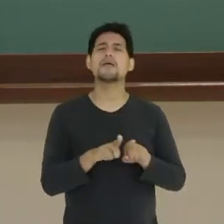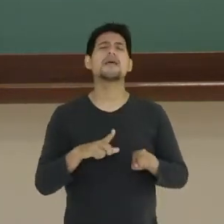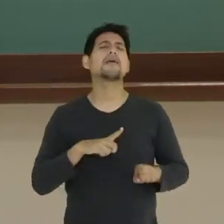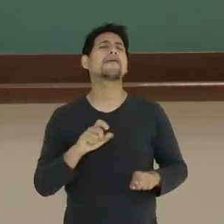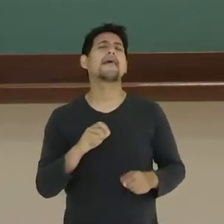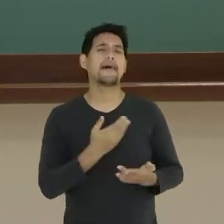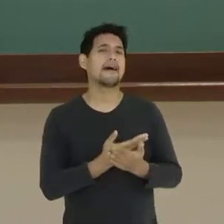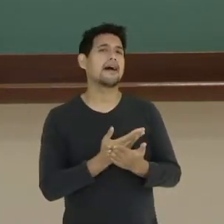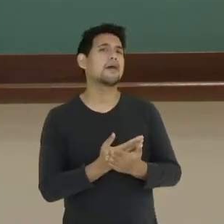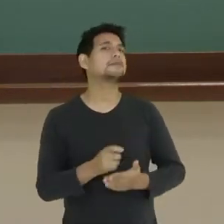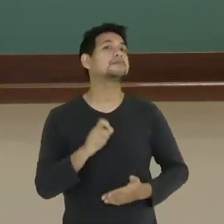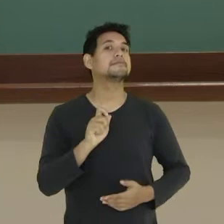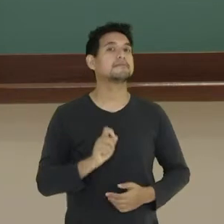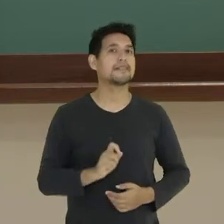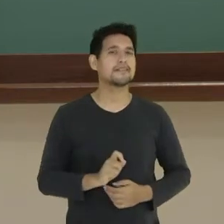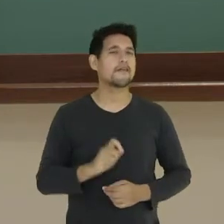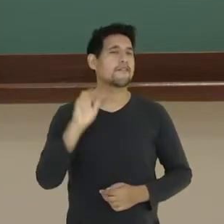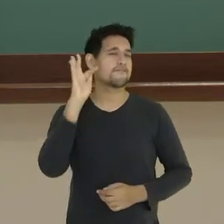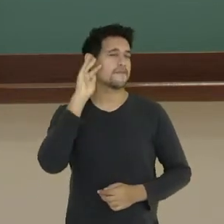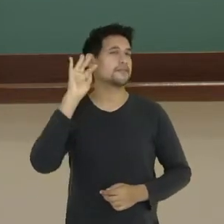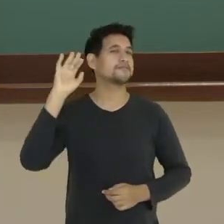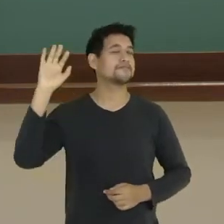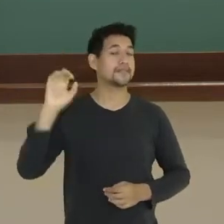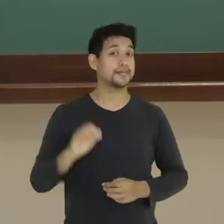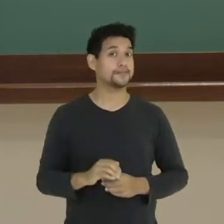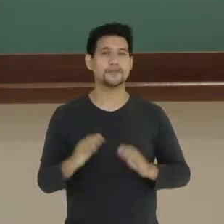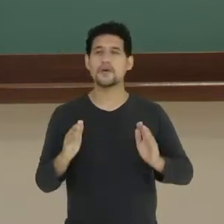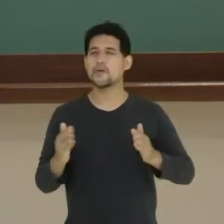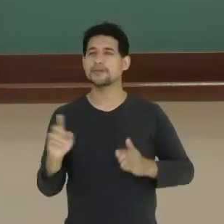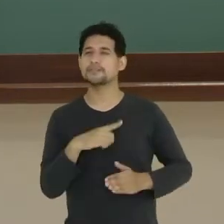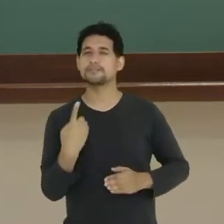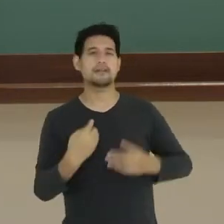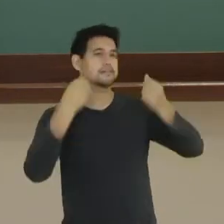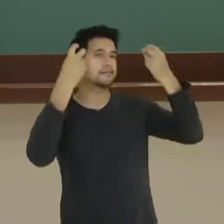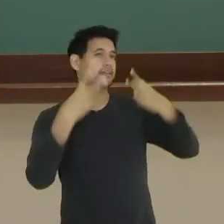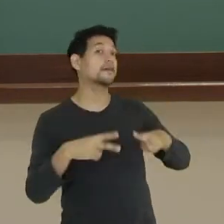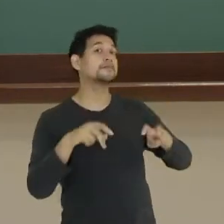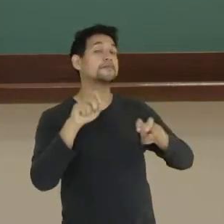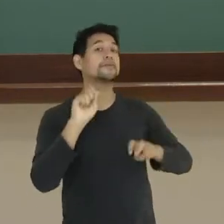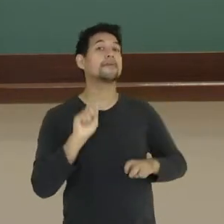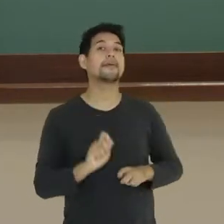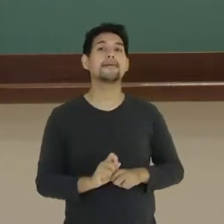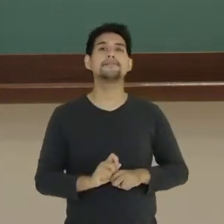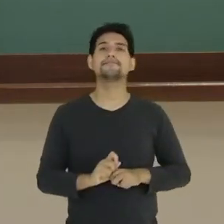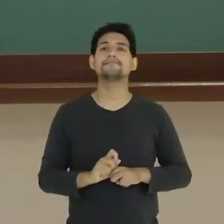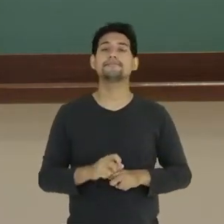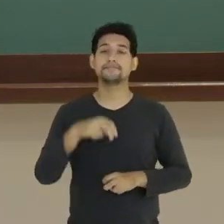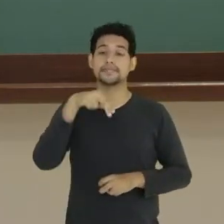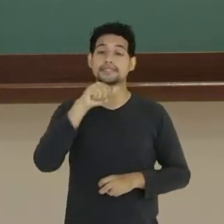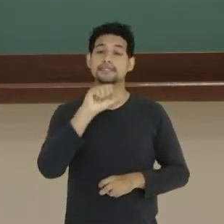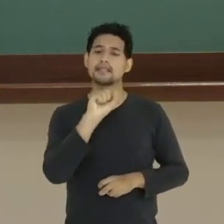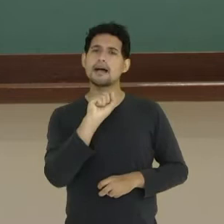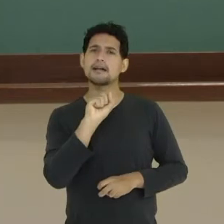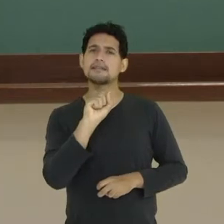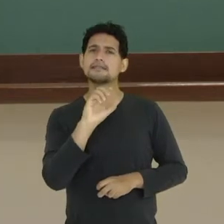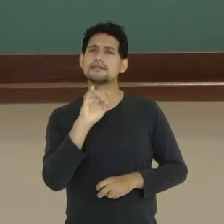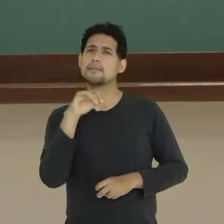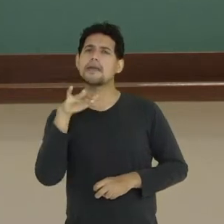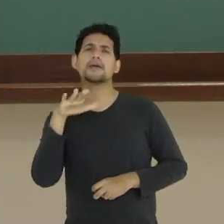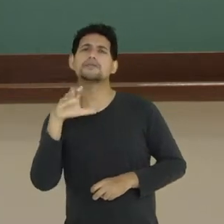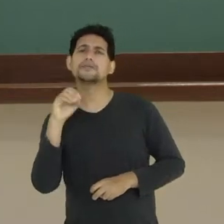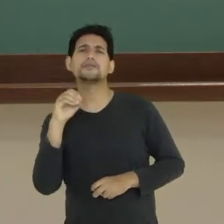mais uma aula de filosofia. Hoje vamos falar sobre o nascimento, o surgimento